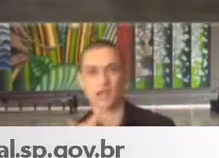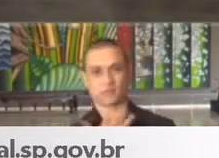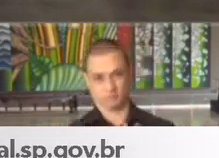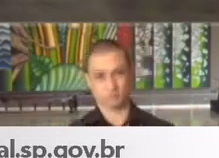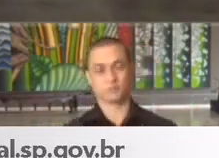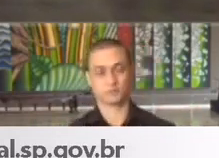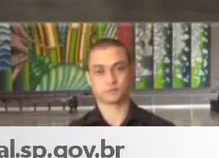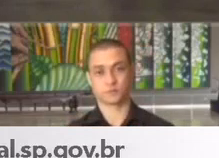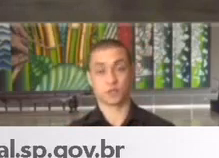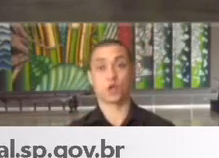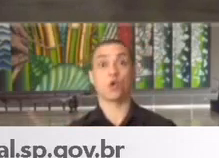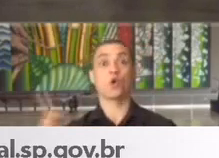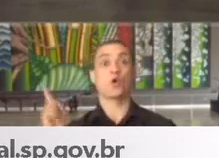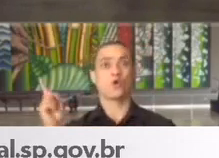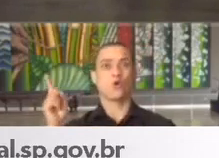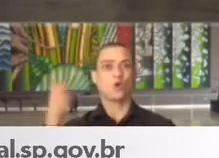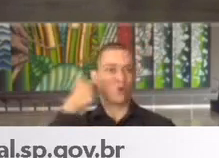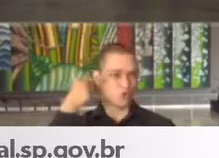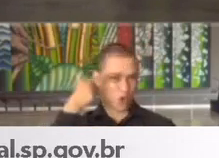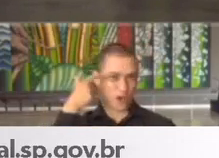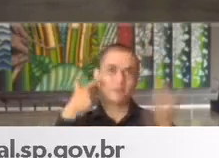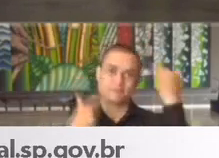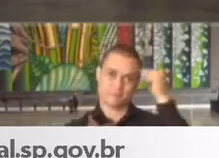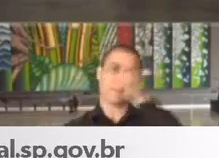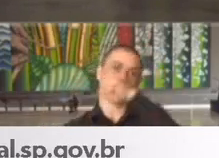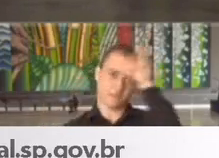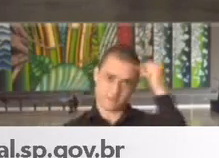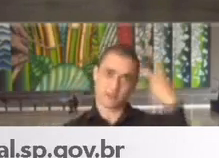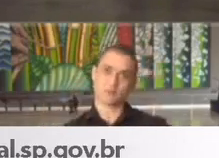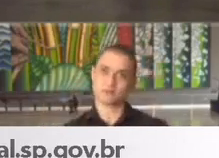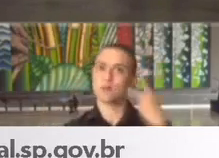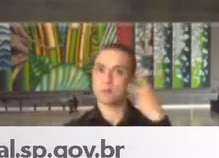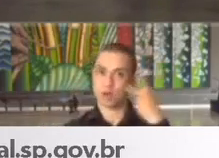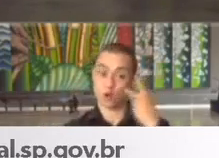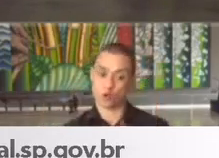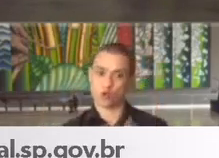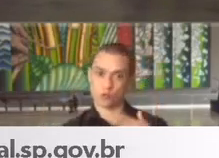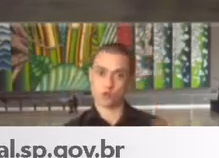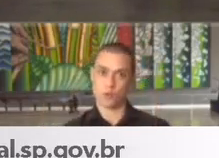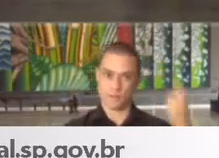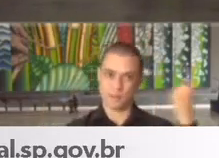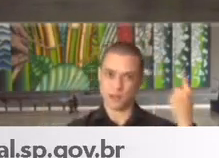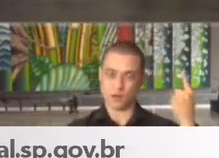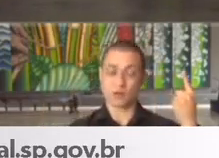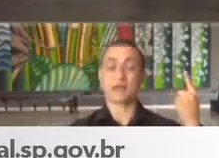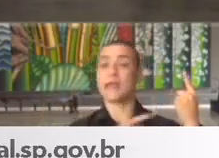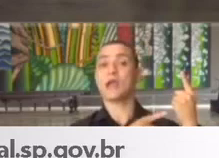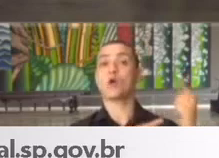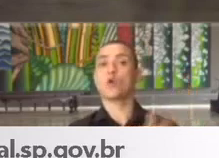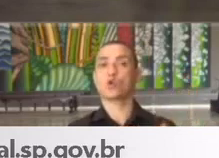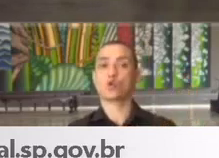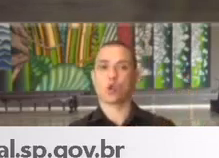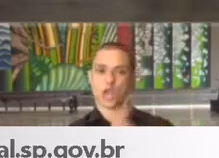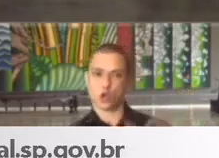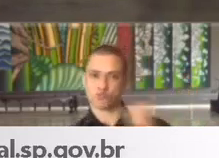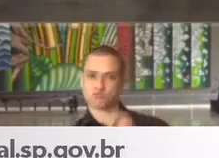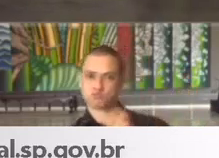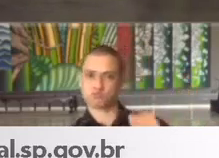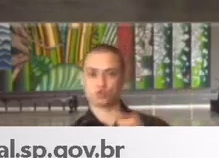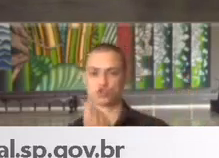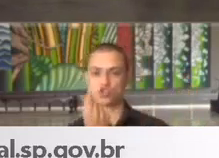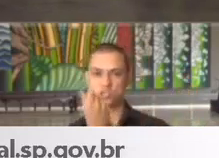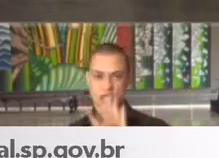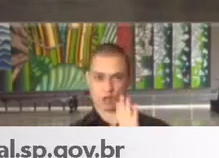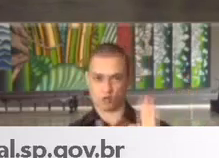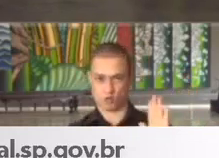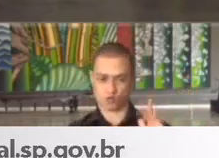foi prefeito aqui da cidade de São Paulo, iniciando essa gestão, num dos atos de economia de recursos